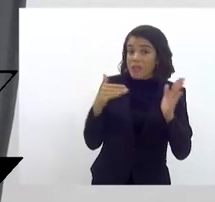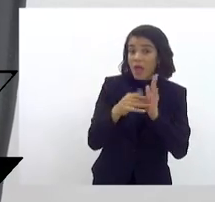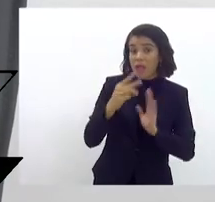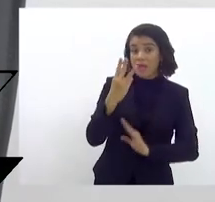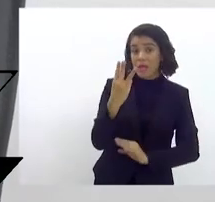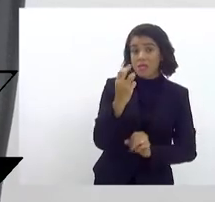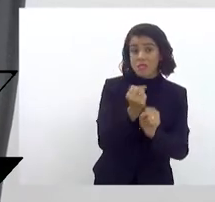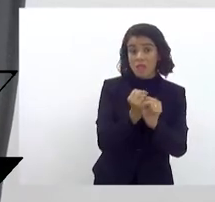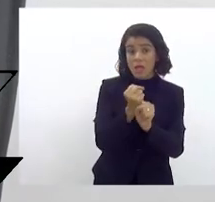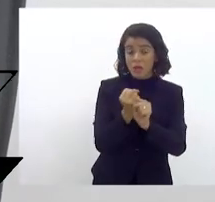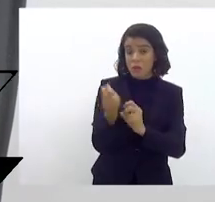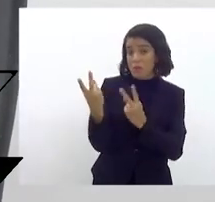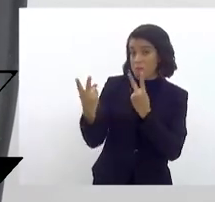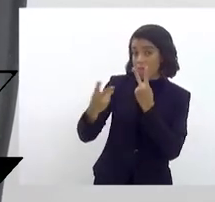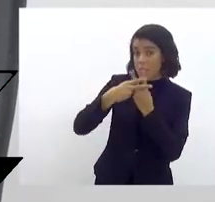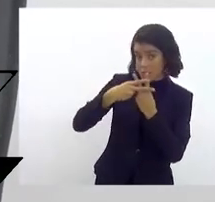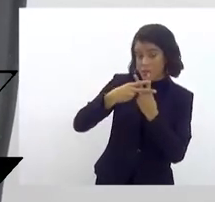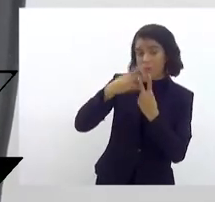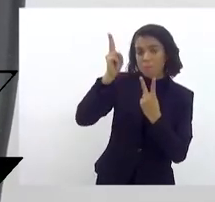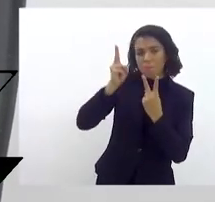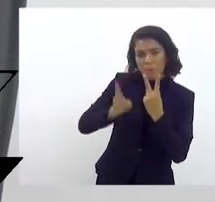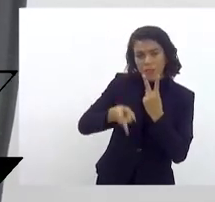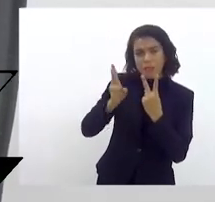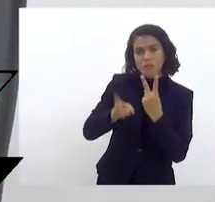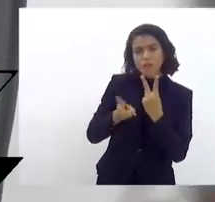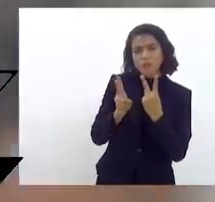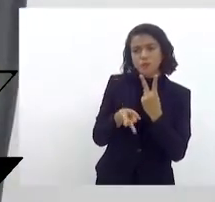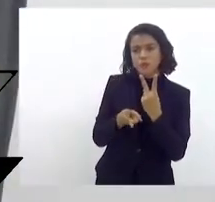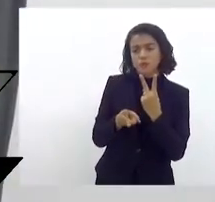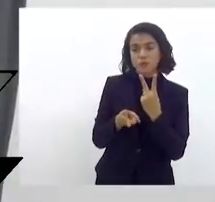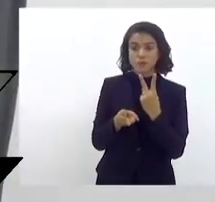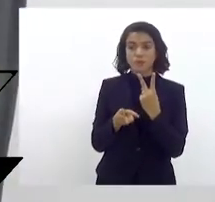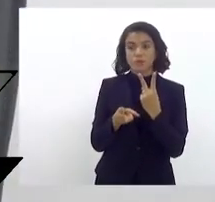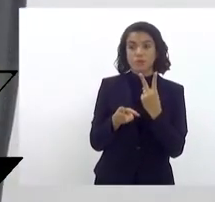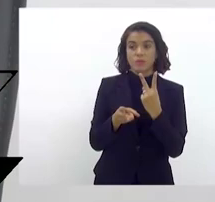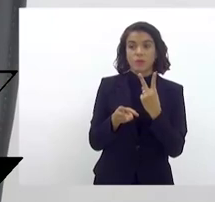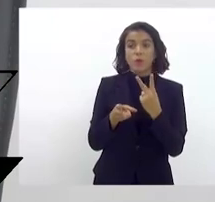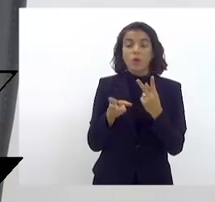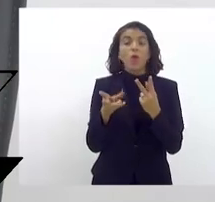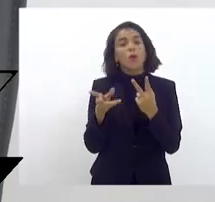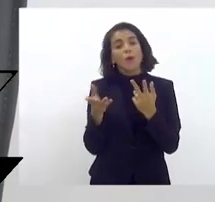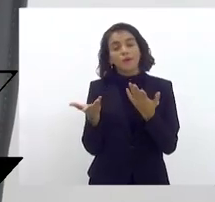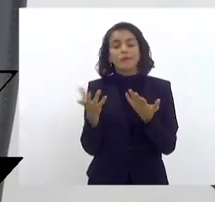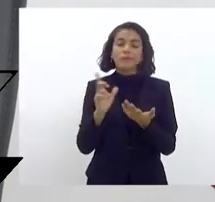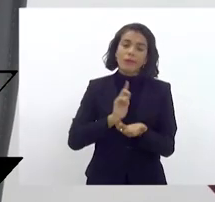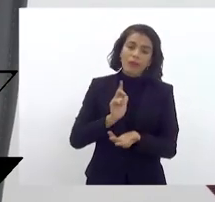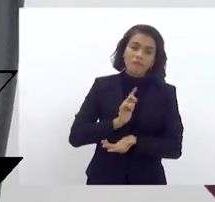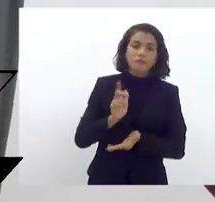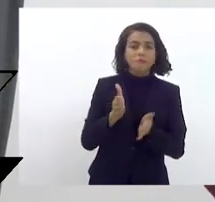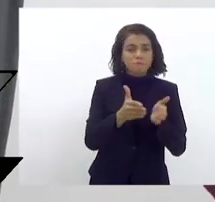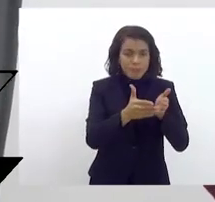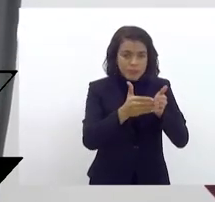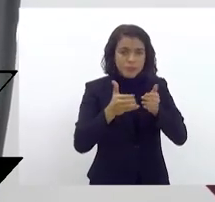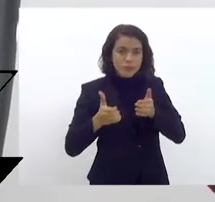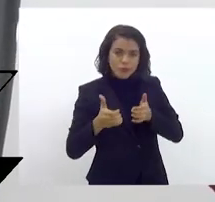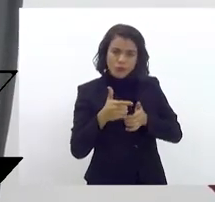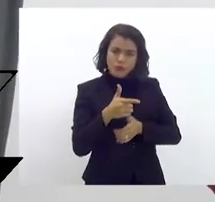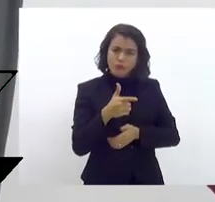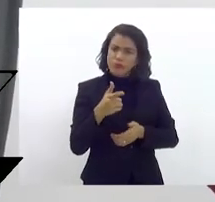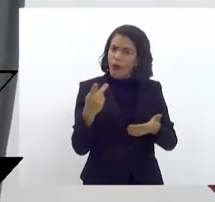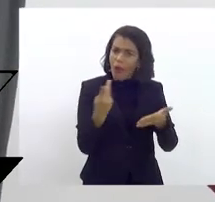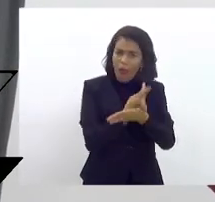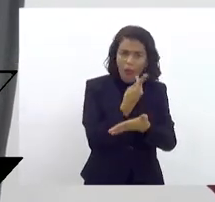anos presas mesmo que o pedido né fosse feito com relação a